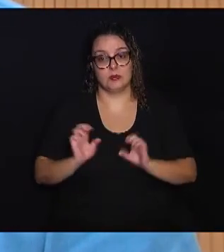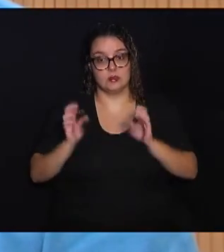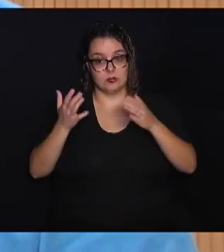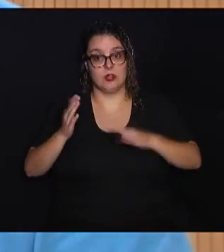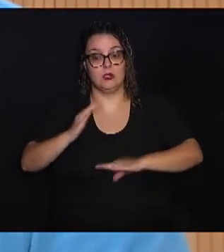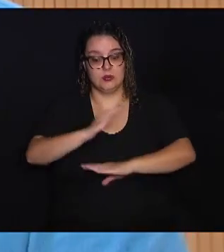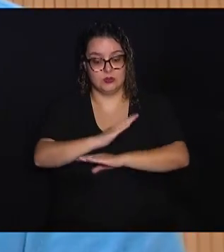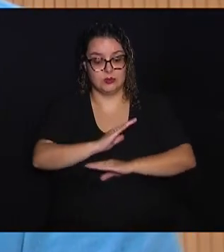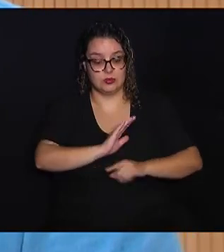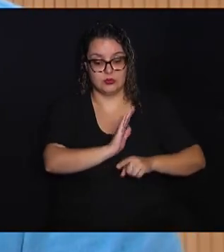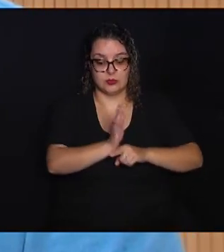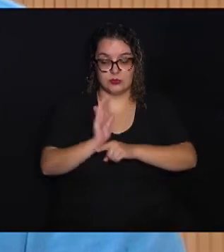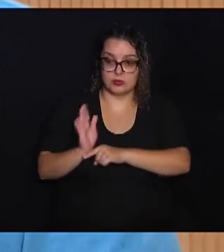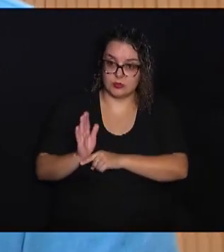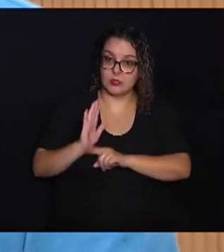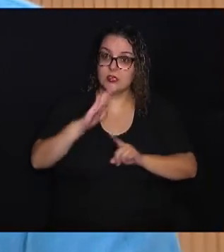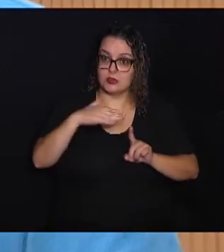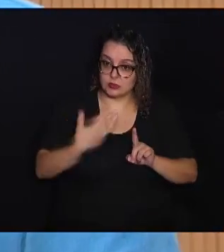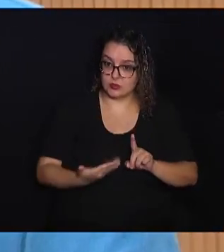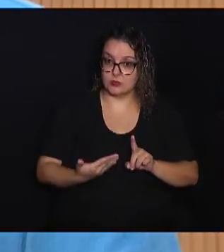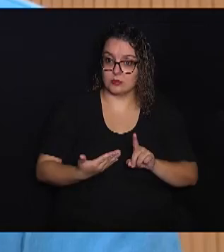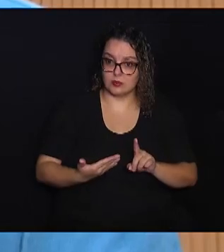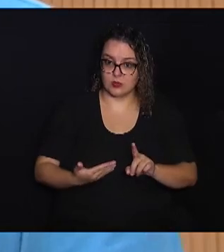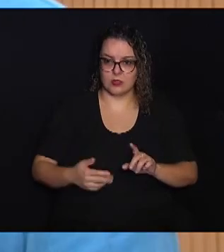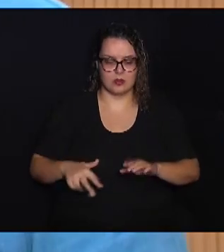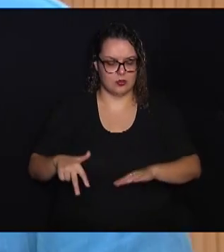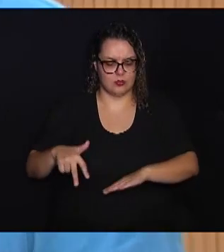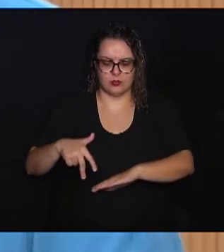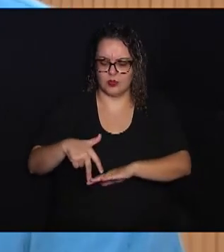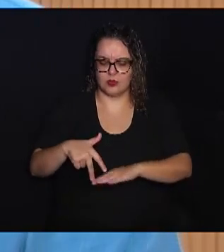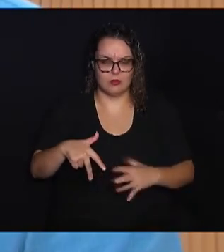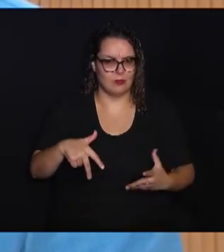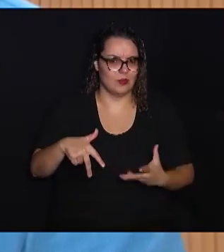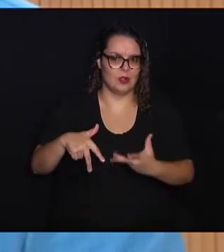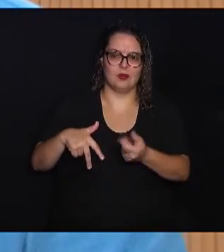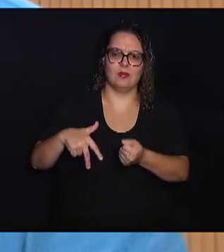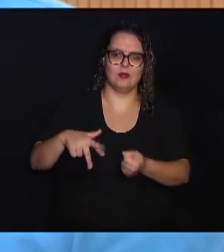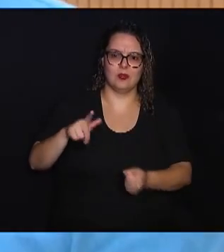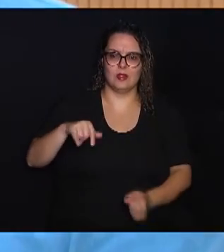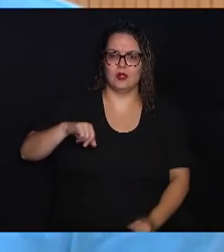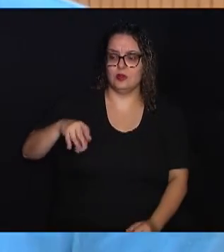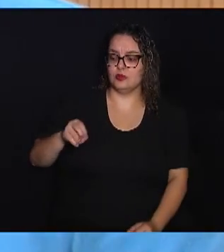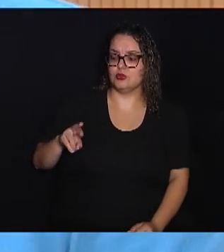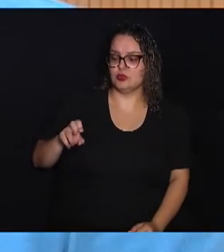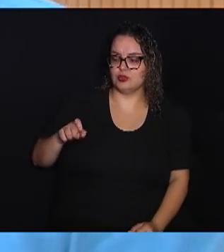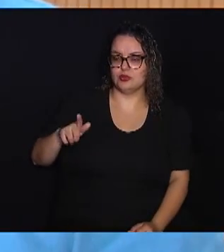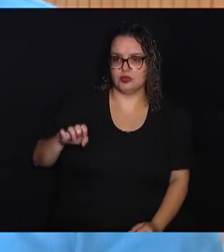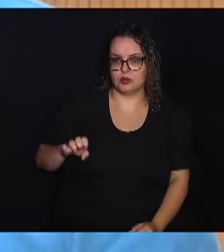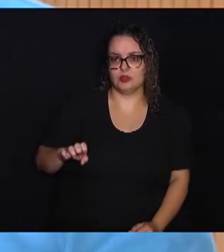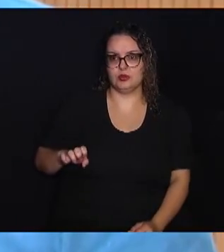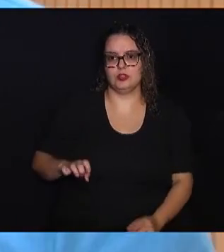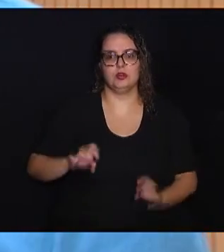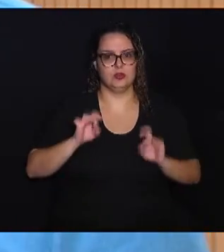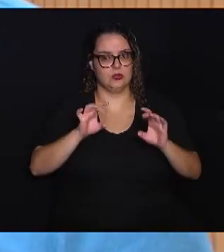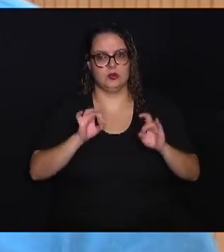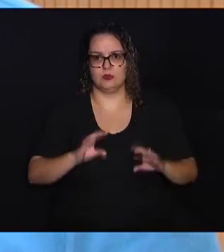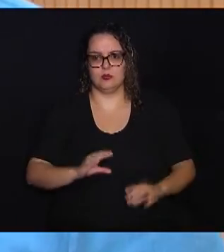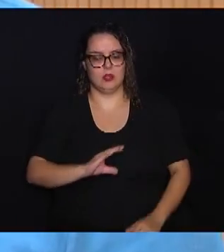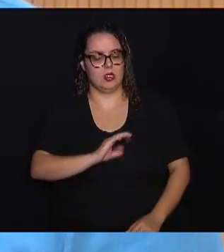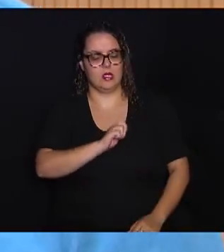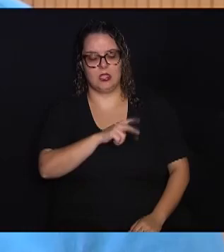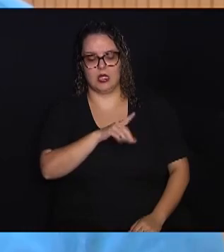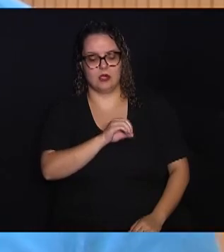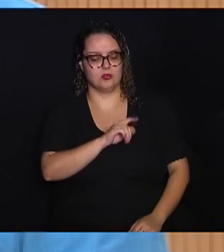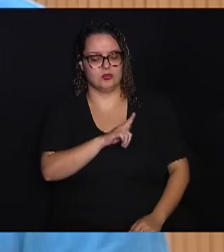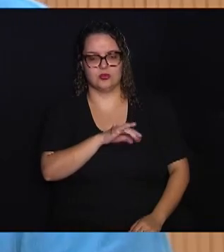dessa homenagem, e com uma figura ilustre, que é o Jorge Alves de Lima, e um especialista em Carlos Gomes.